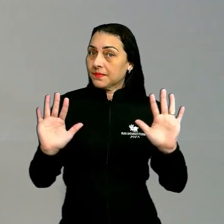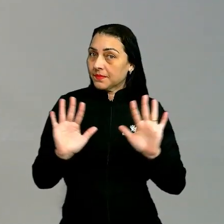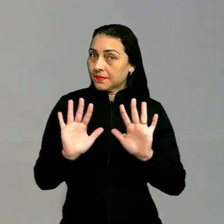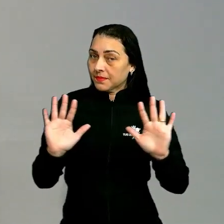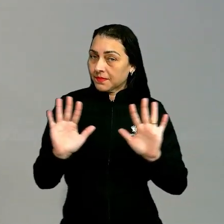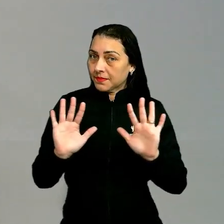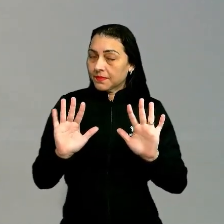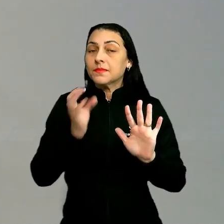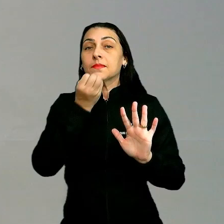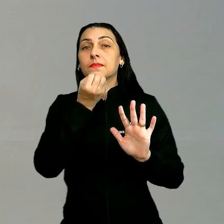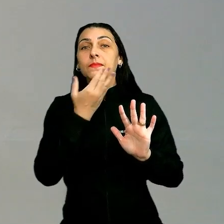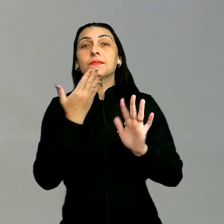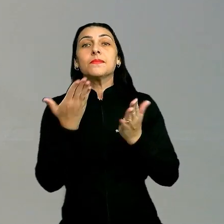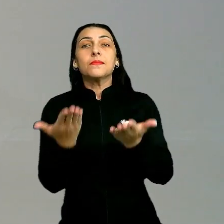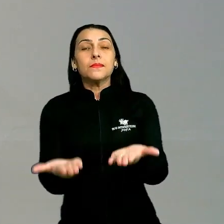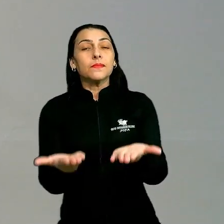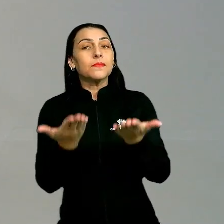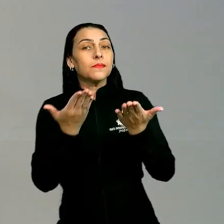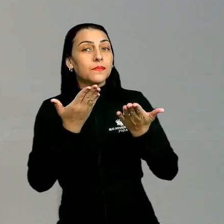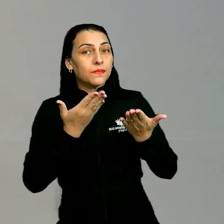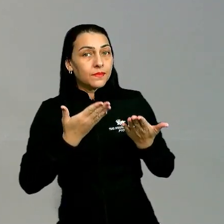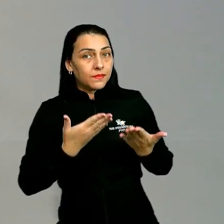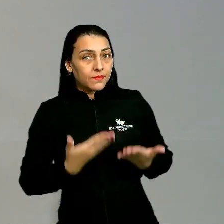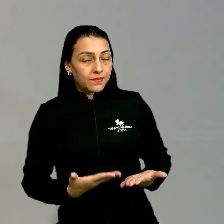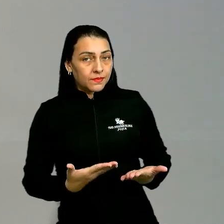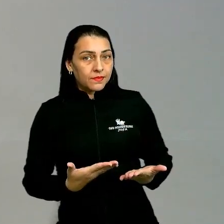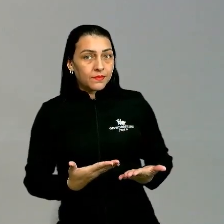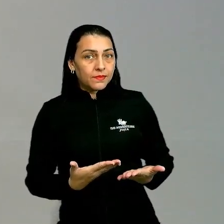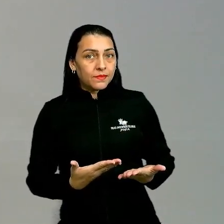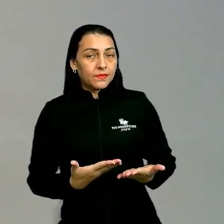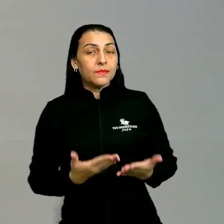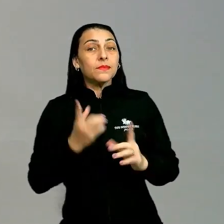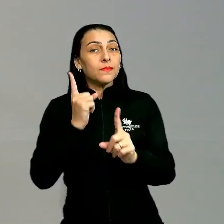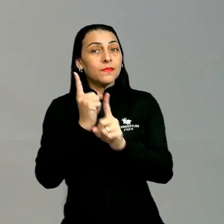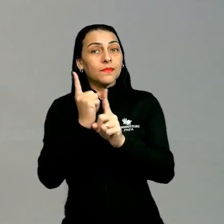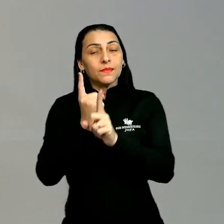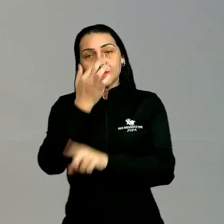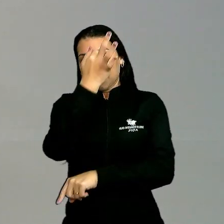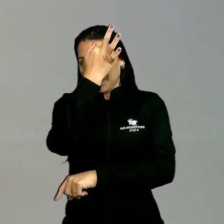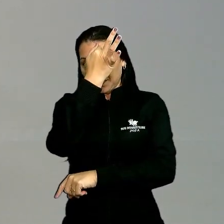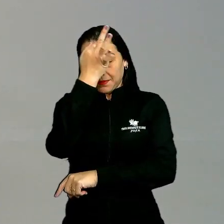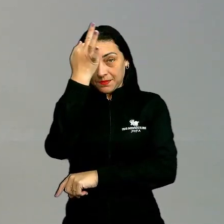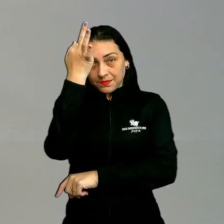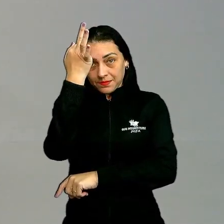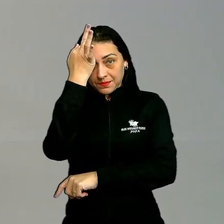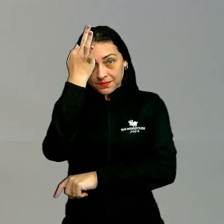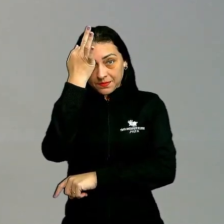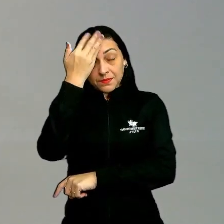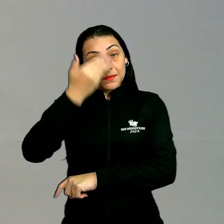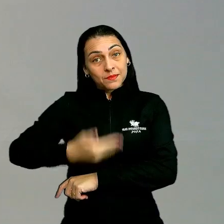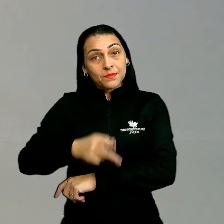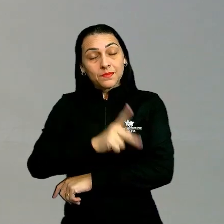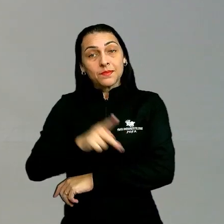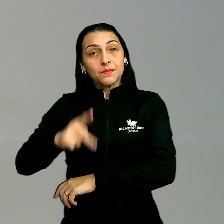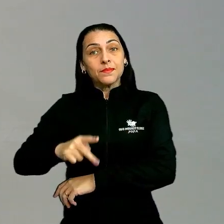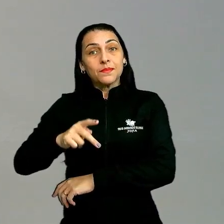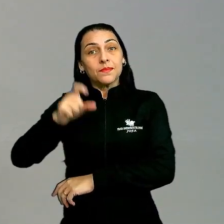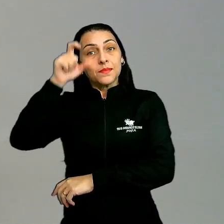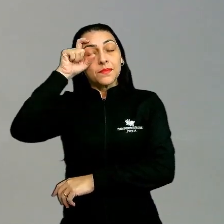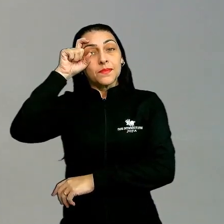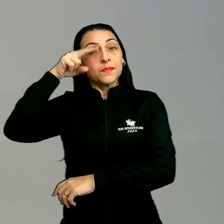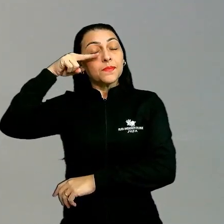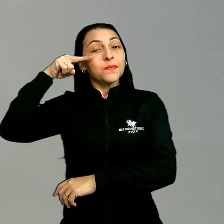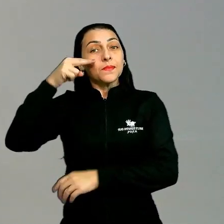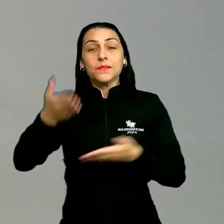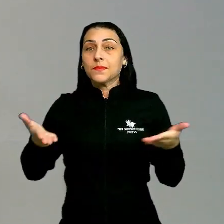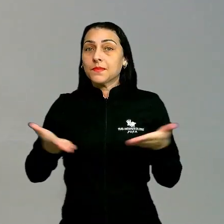Olá, sejam todos bem-vindos e bem-vindas a mais esse encontro filosófico. Sou o professor Isaías,